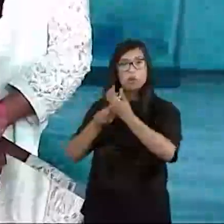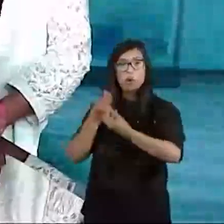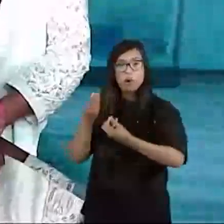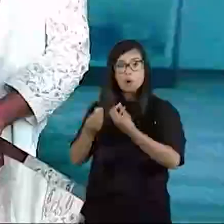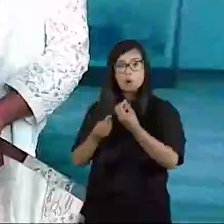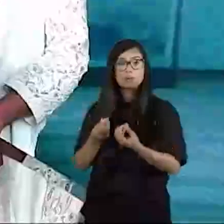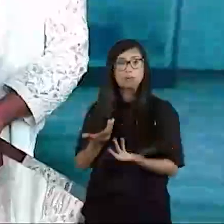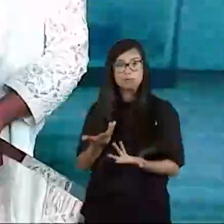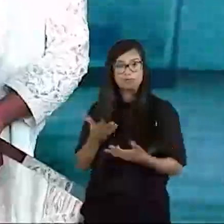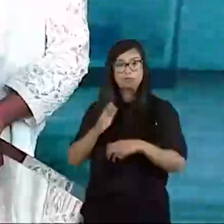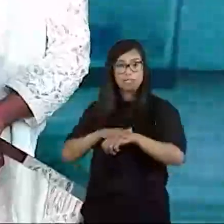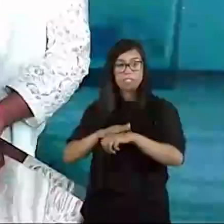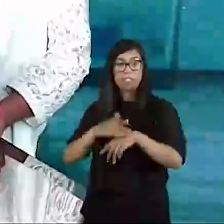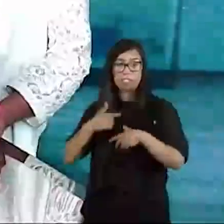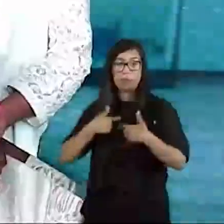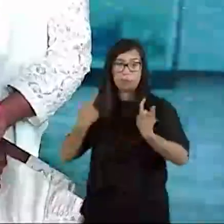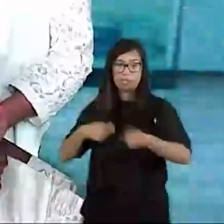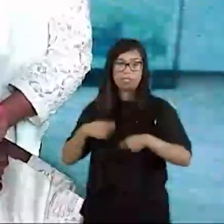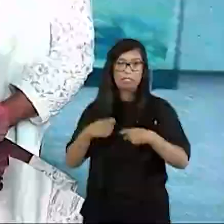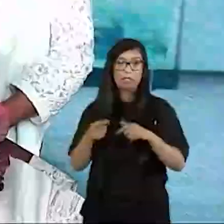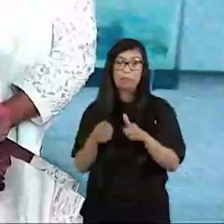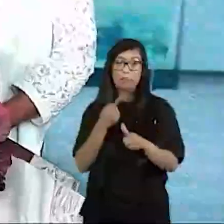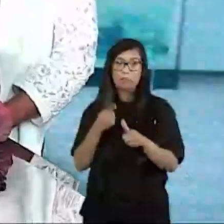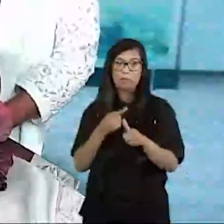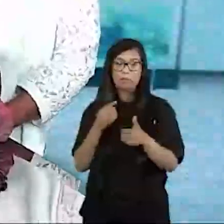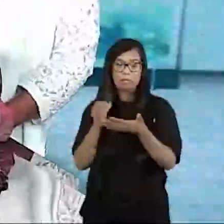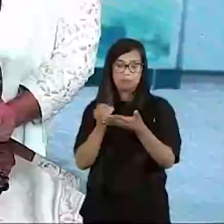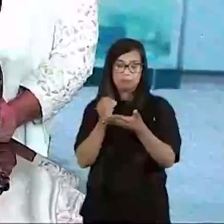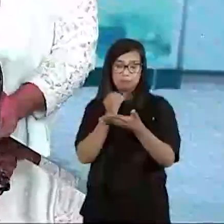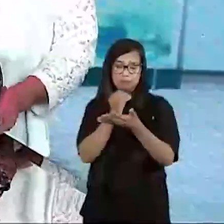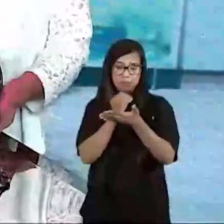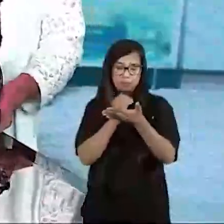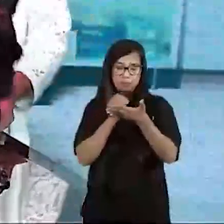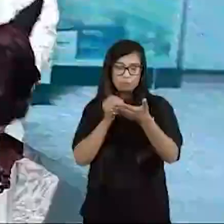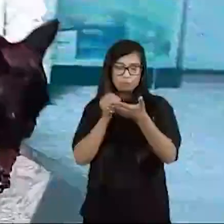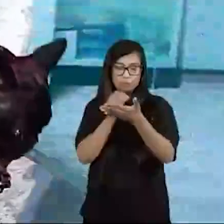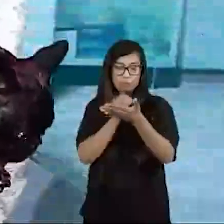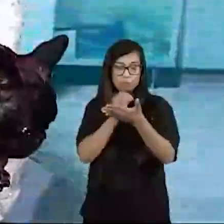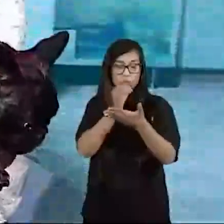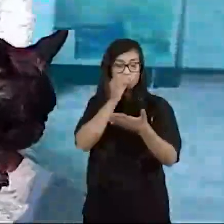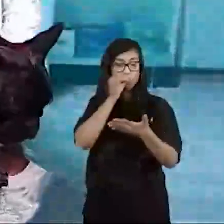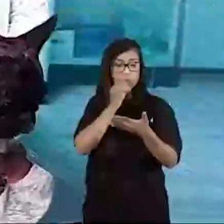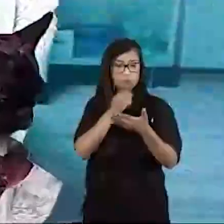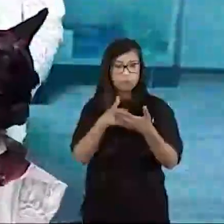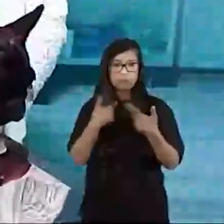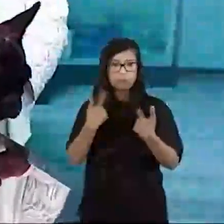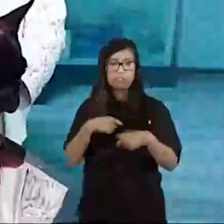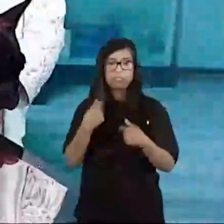de coleta, depois a gente vai seguir o raciocínio do que fazer com a Pipa. Tá ok.